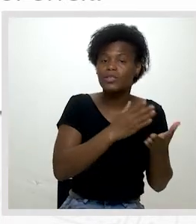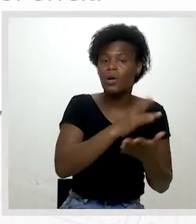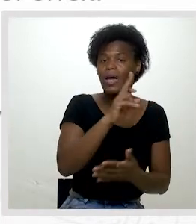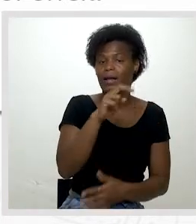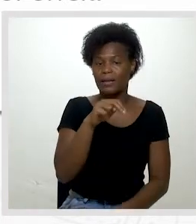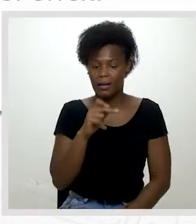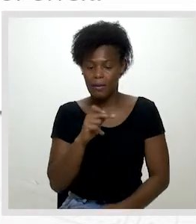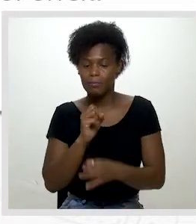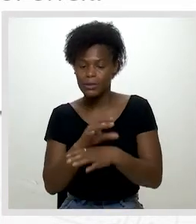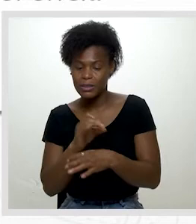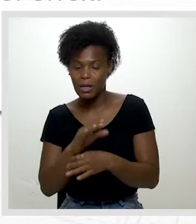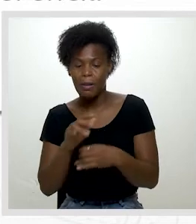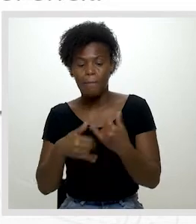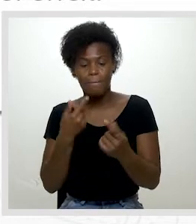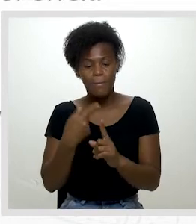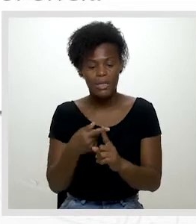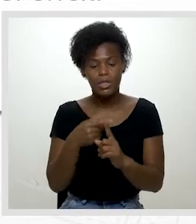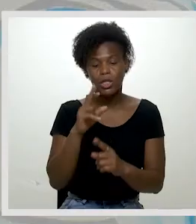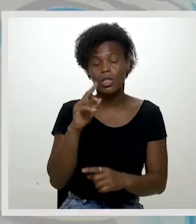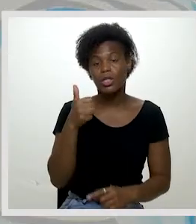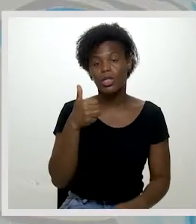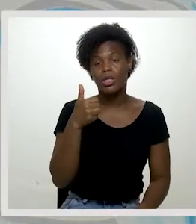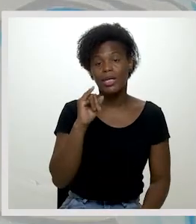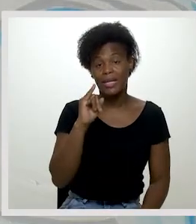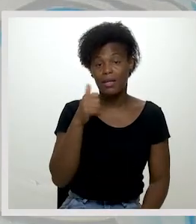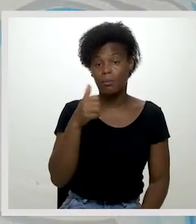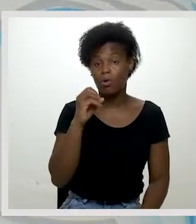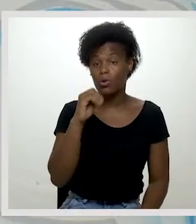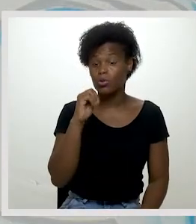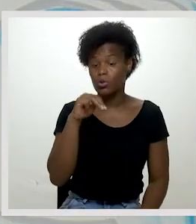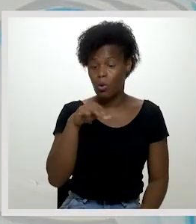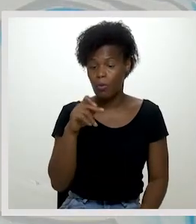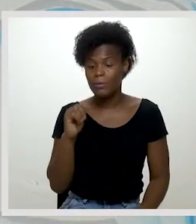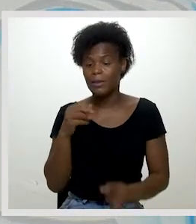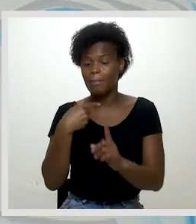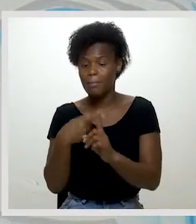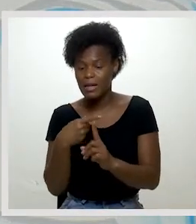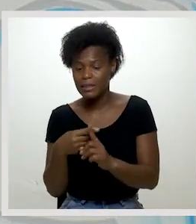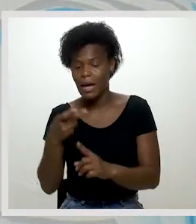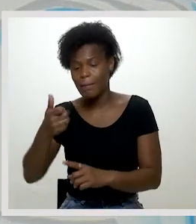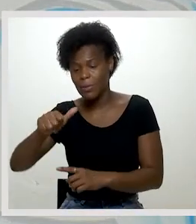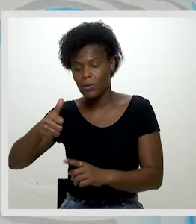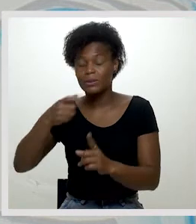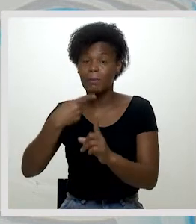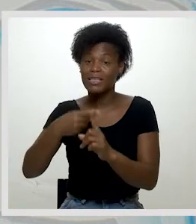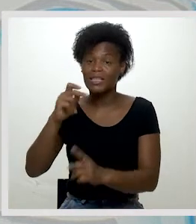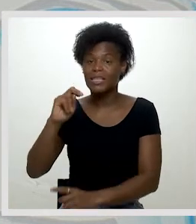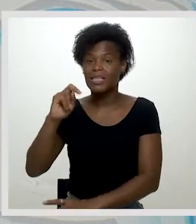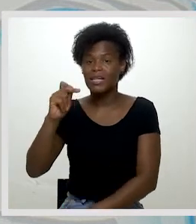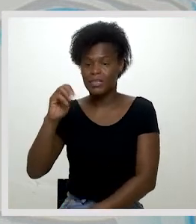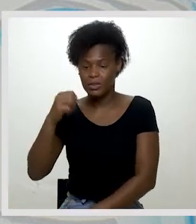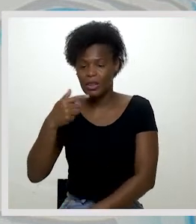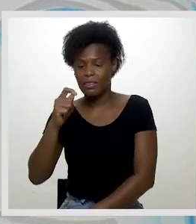o ribossoma, mais o aminoácido, seria estéril. Isto quer dizer o quê? Que somente o RNA mensageiro e o ribossoma